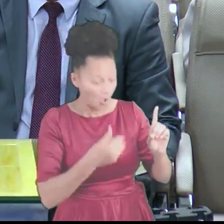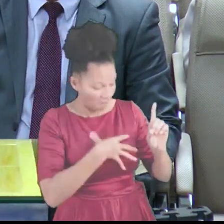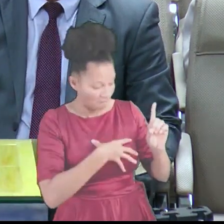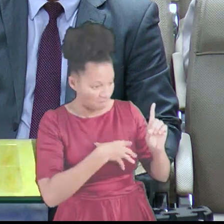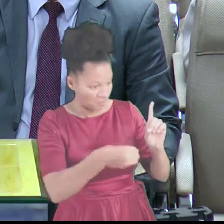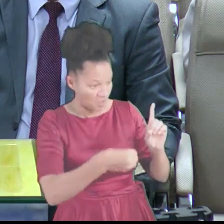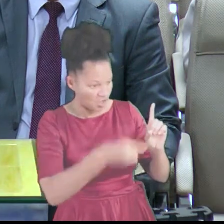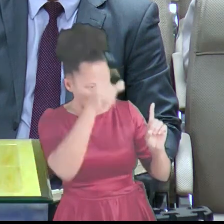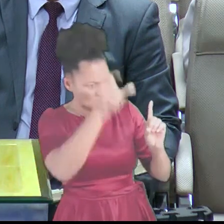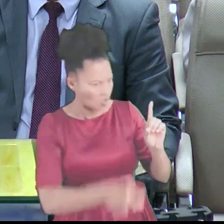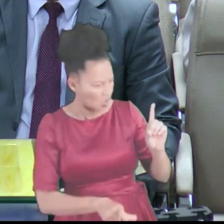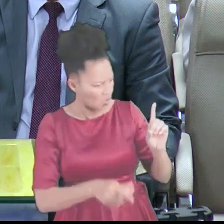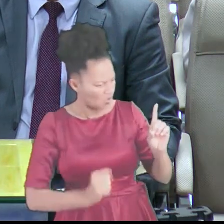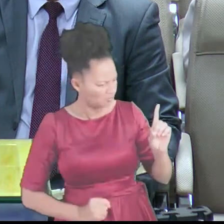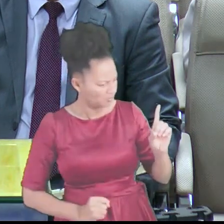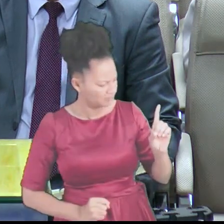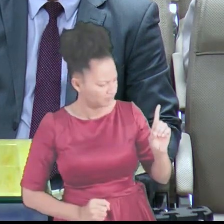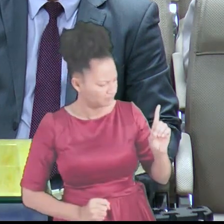do homem,